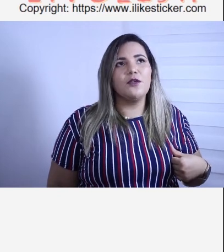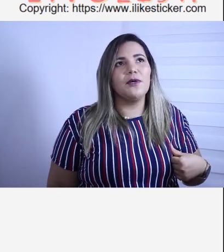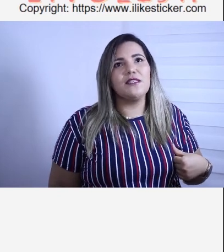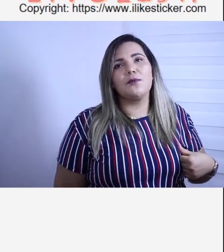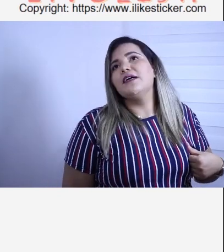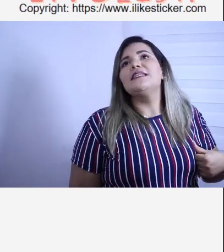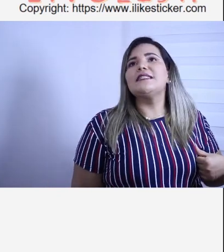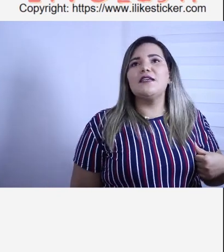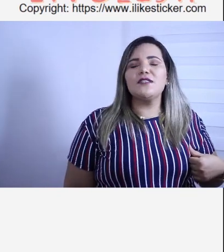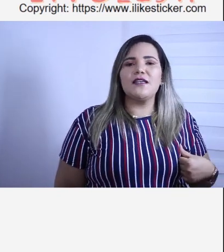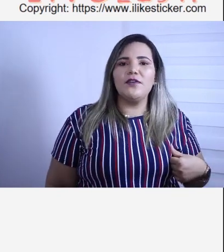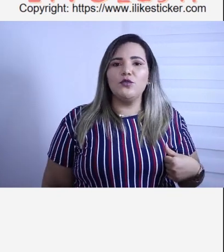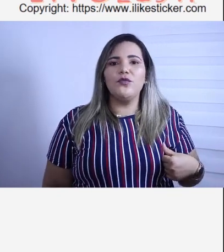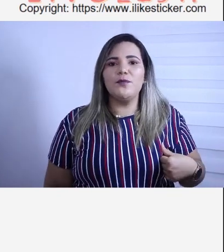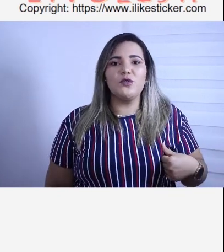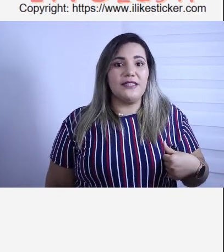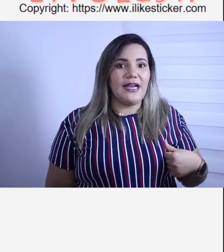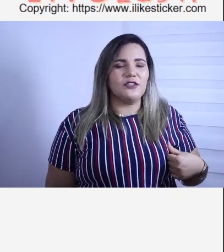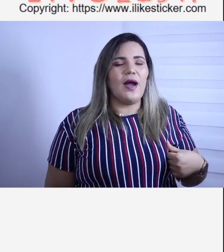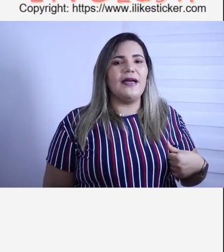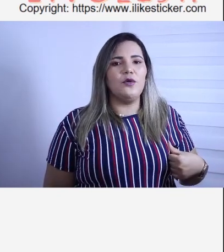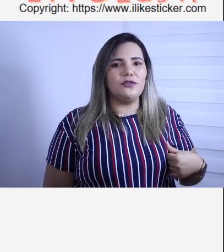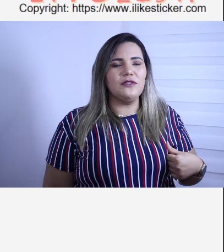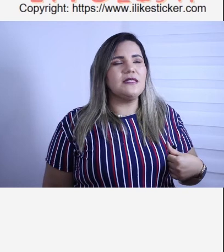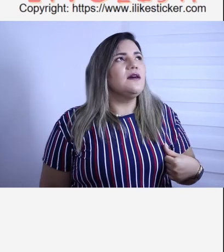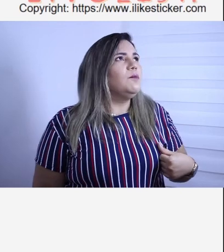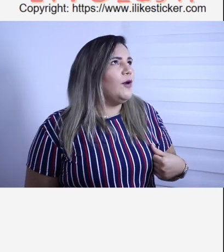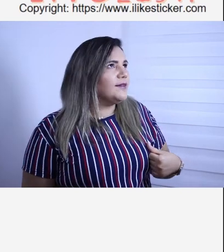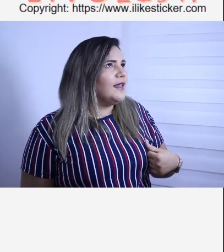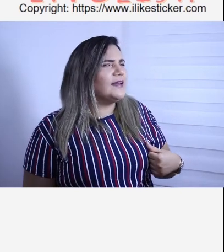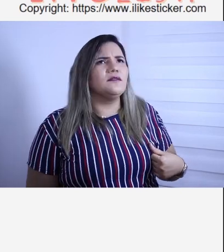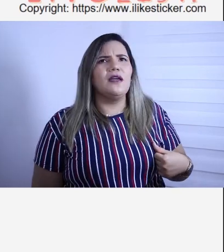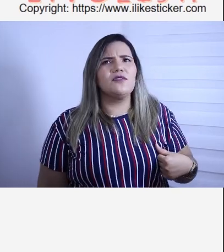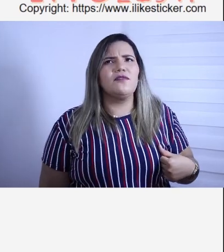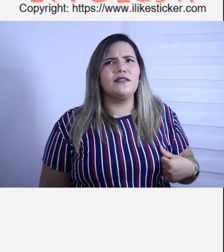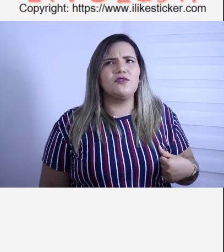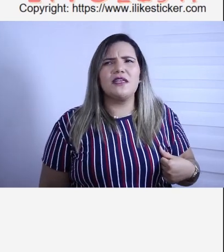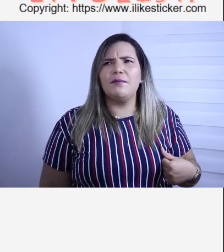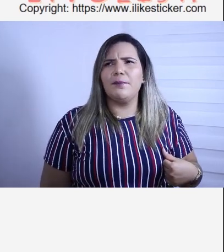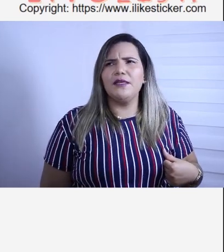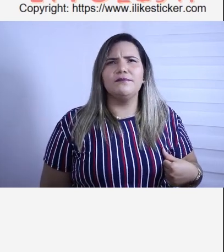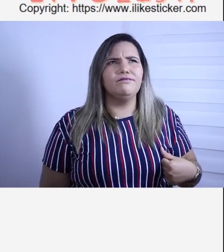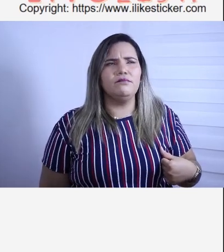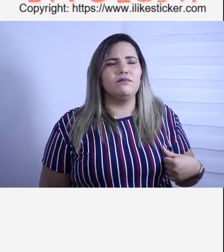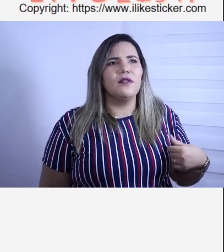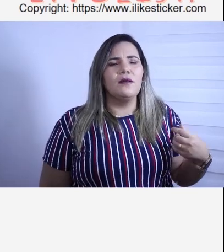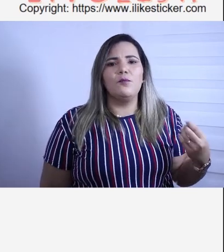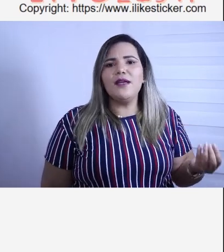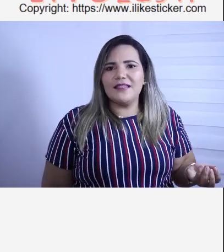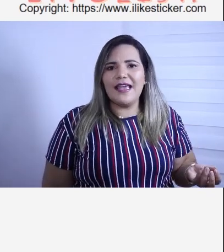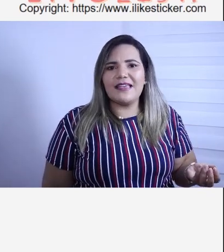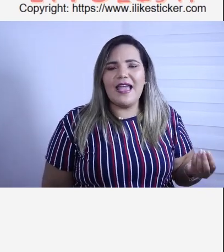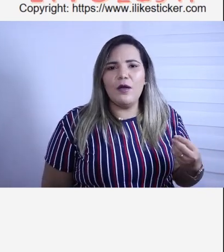que vocês aprenderam então por exemplo se você tá vendo um filme sobre teatro aí o ator disse brant leg aí você vai trazer quebra a perna